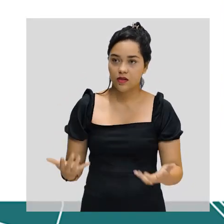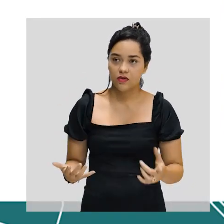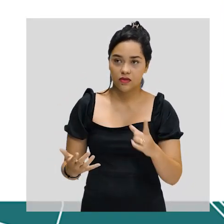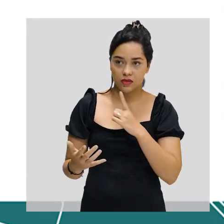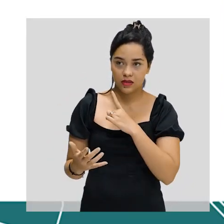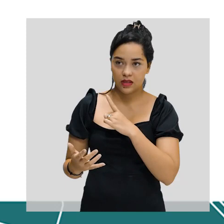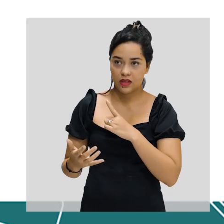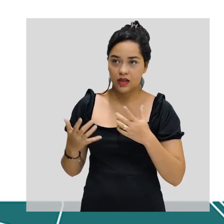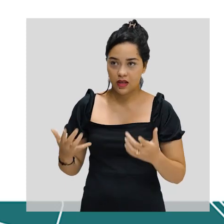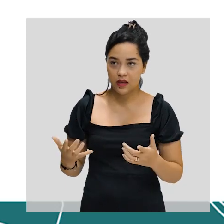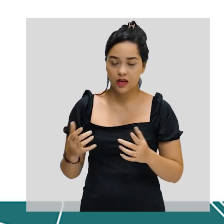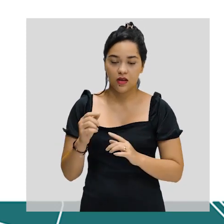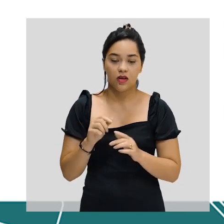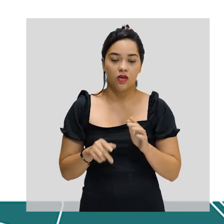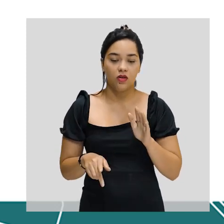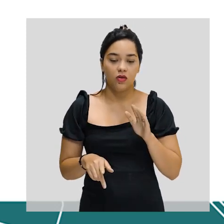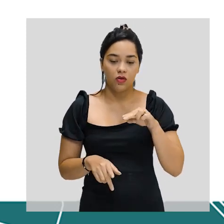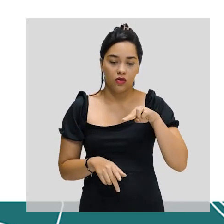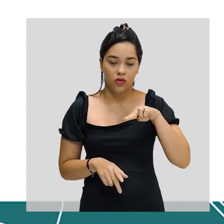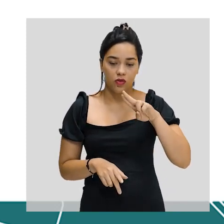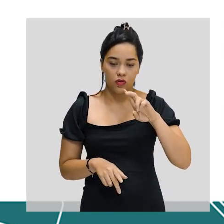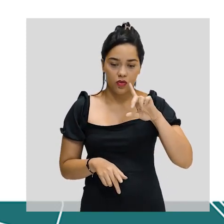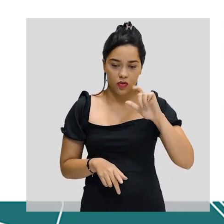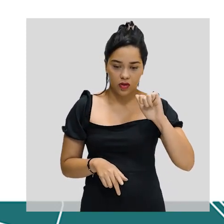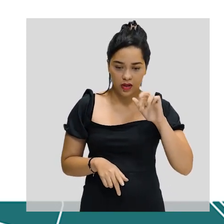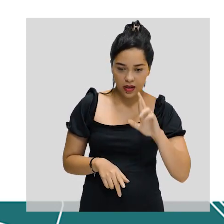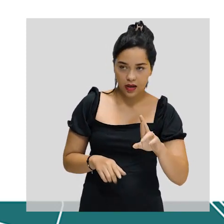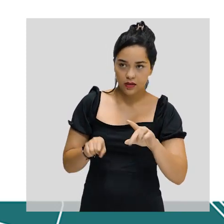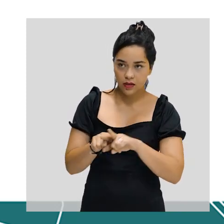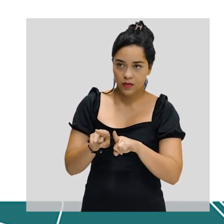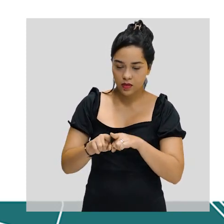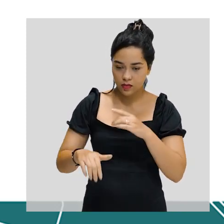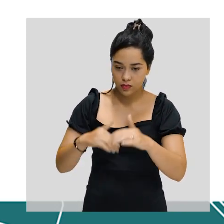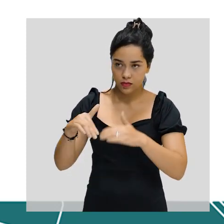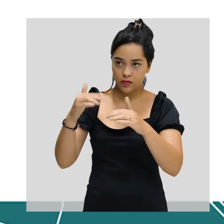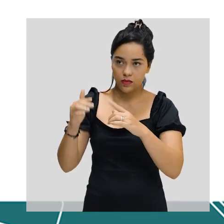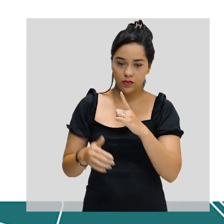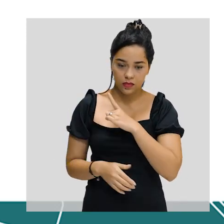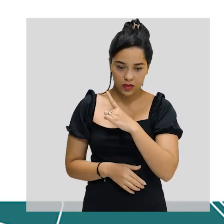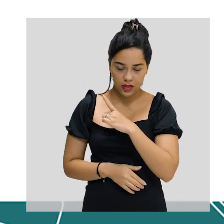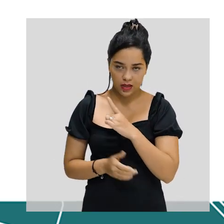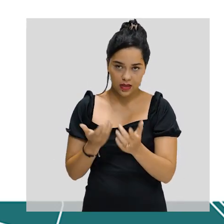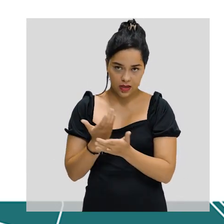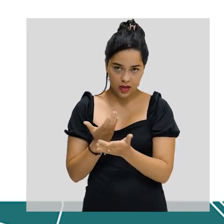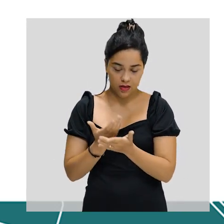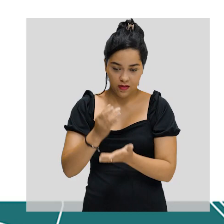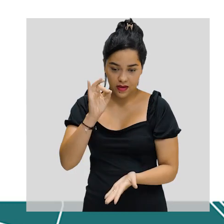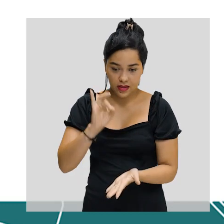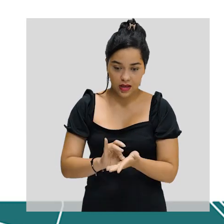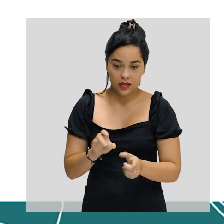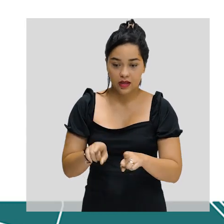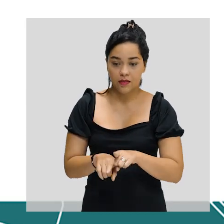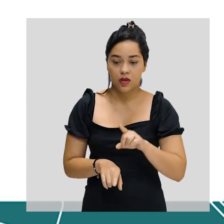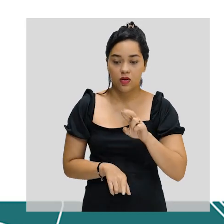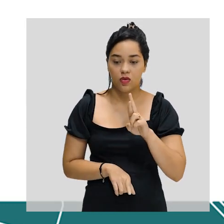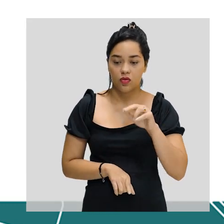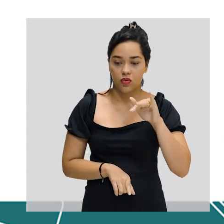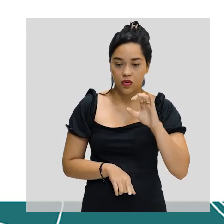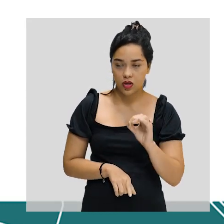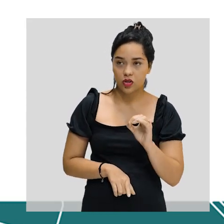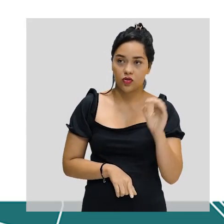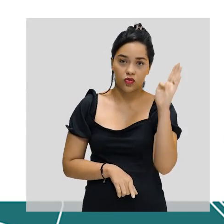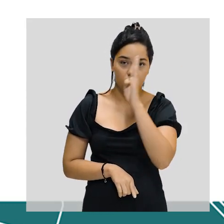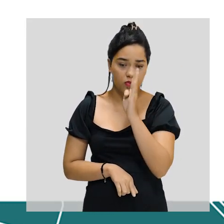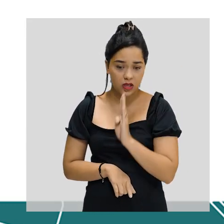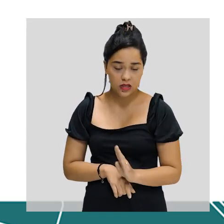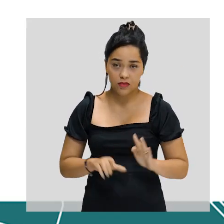sobre o combustível nuclear. Vamos falar dos processos de enriquecimento, aí que a gente entra na aula de fato, e o urânio no Brasil também,